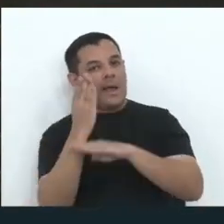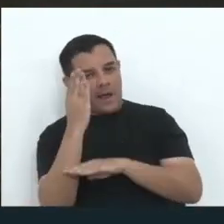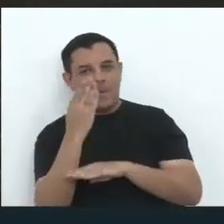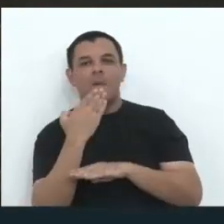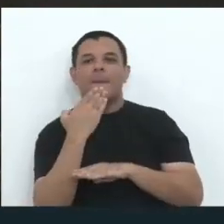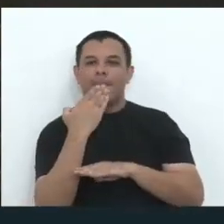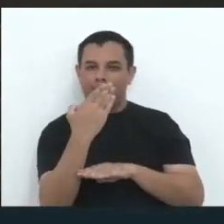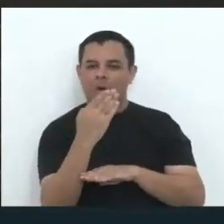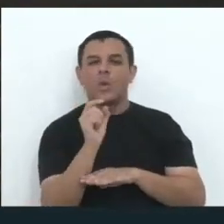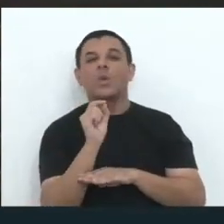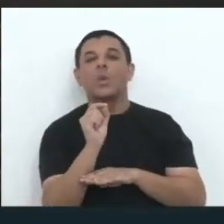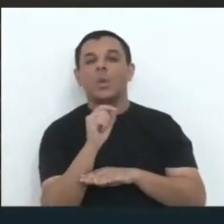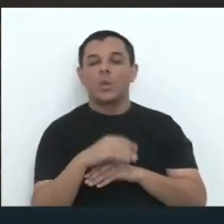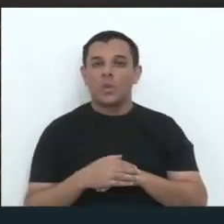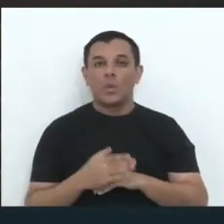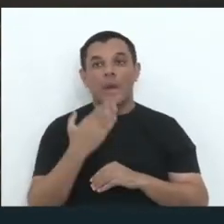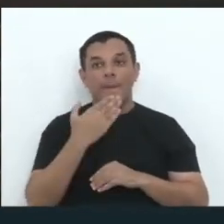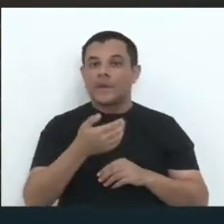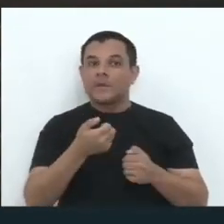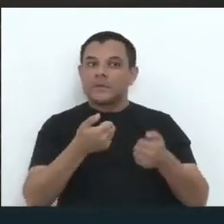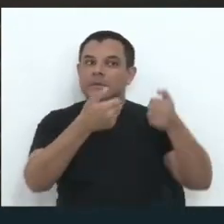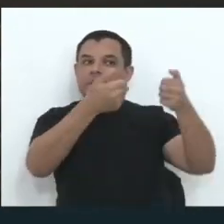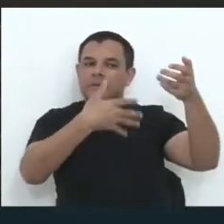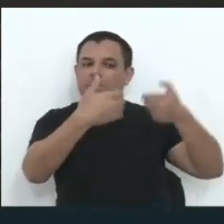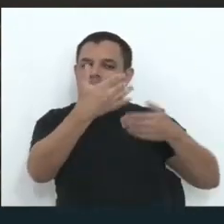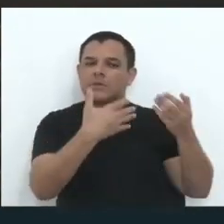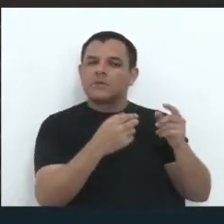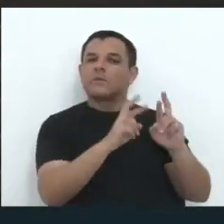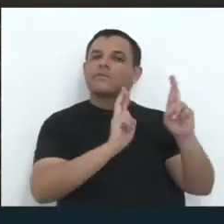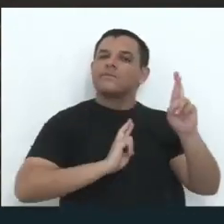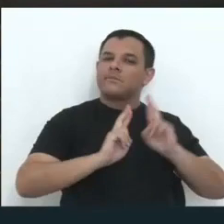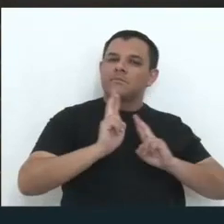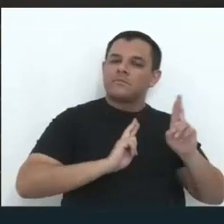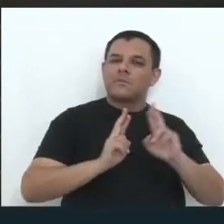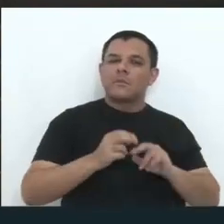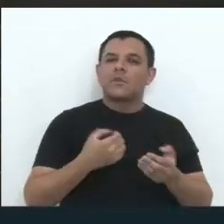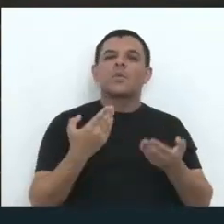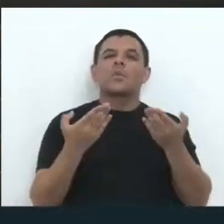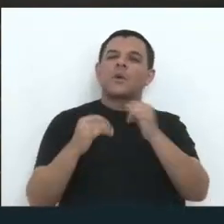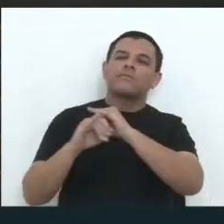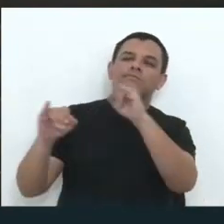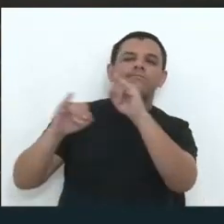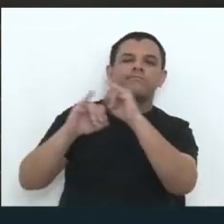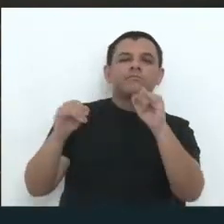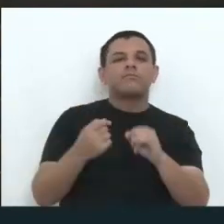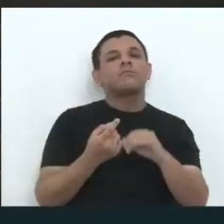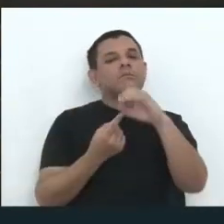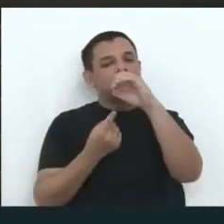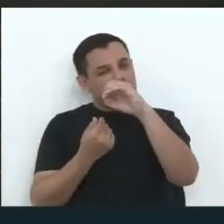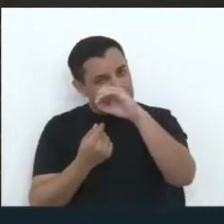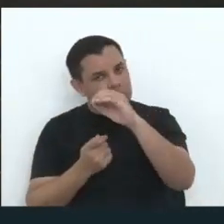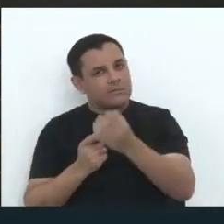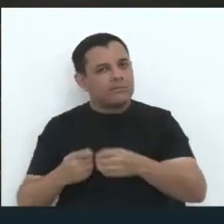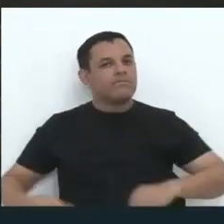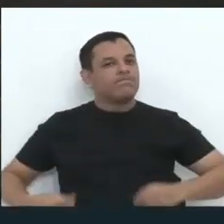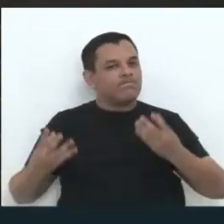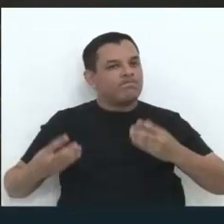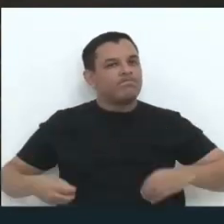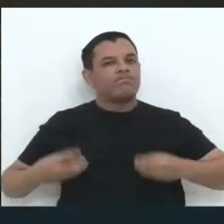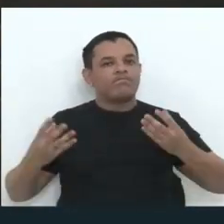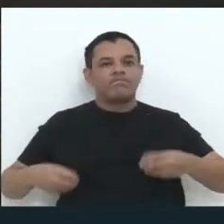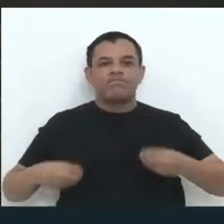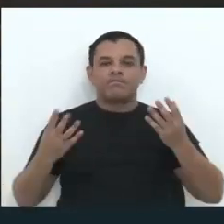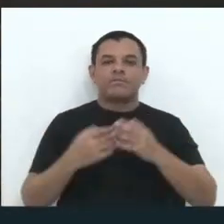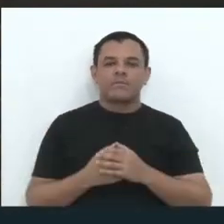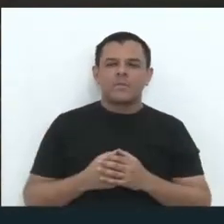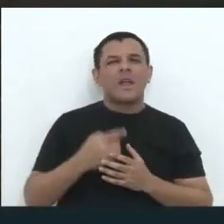requerimento pedindo explicação sobre essas propagandas, o gasto das propagandas. Eu acho que o requerimento era do vereador